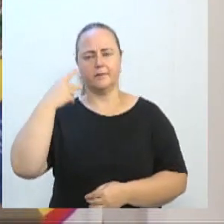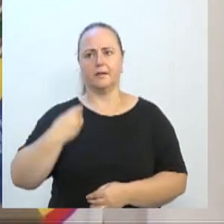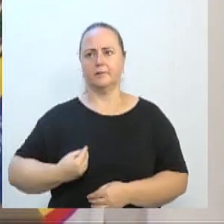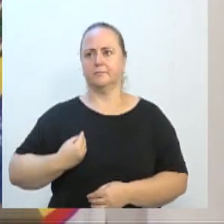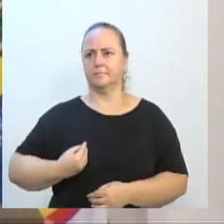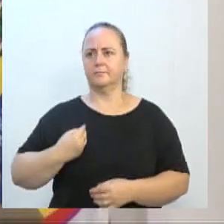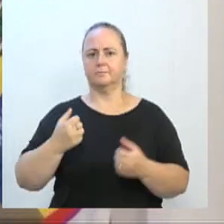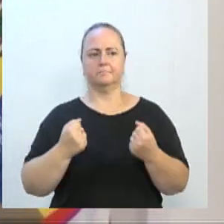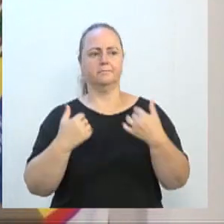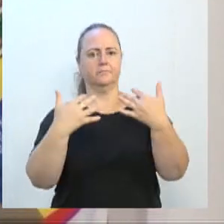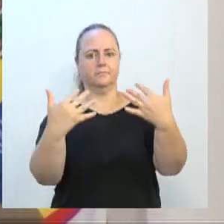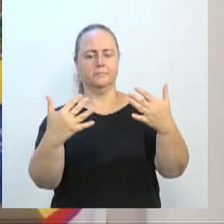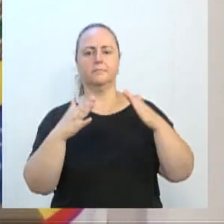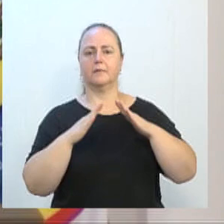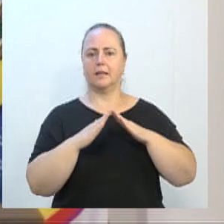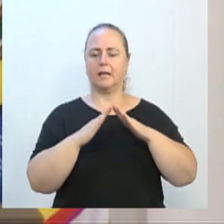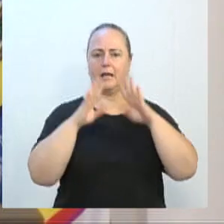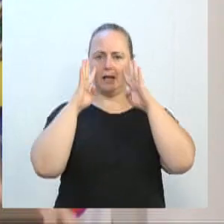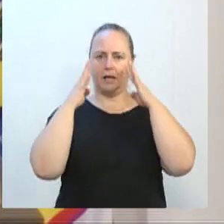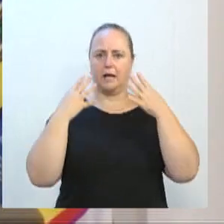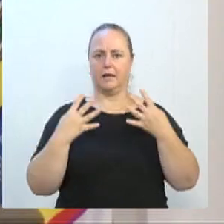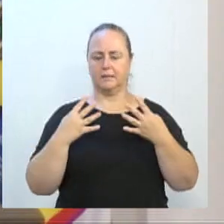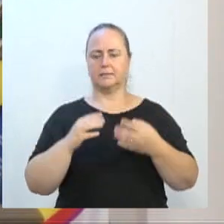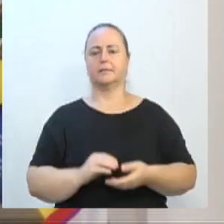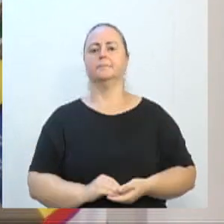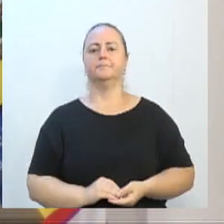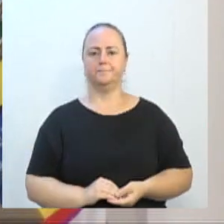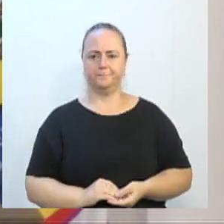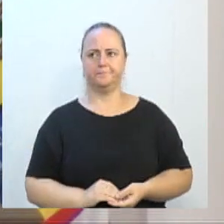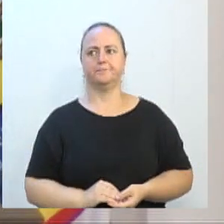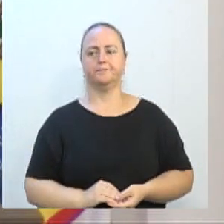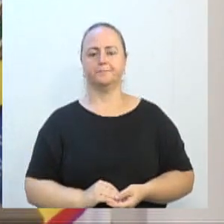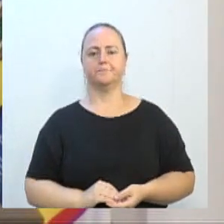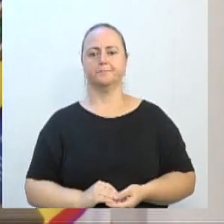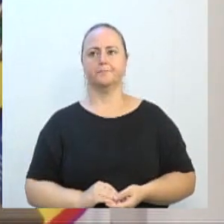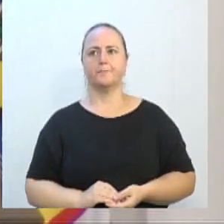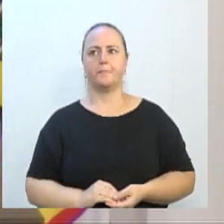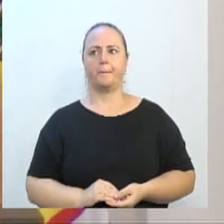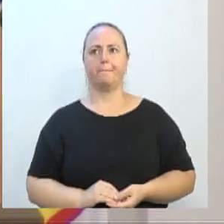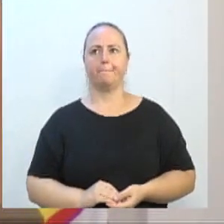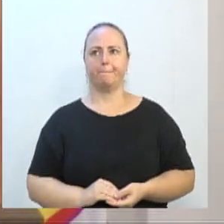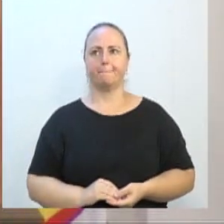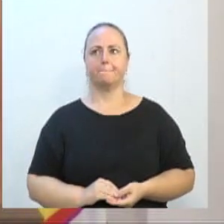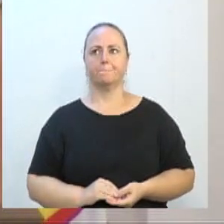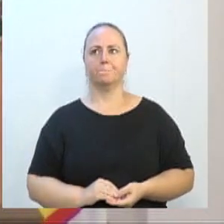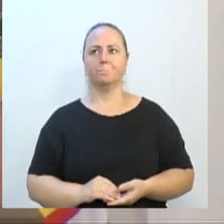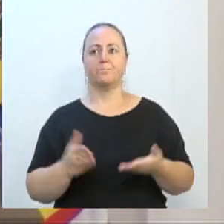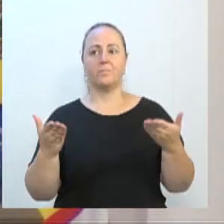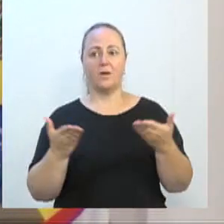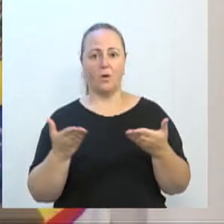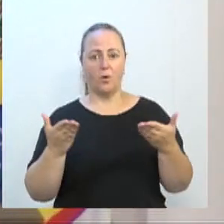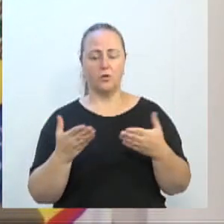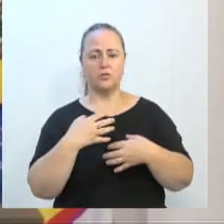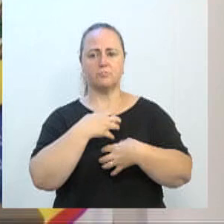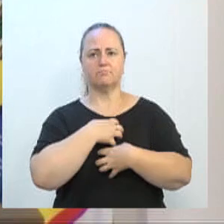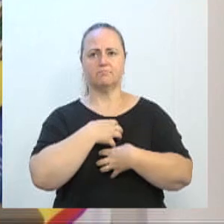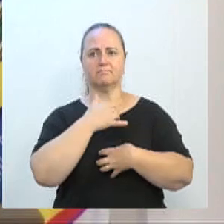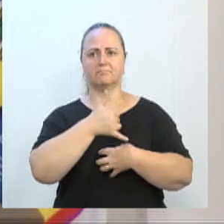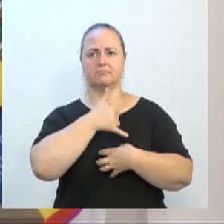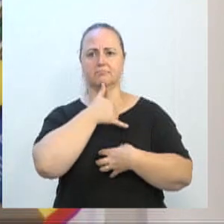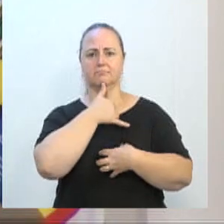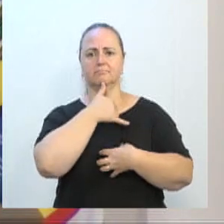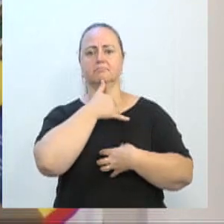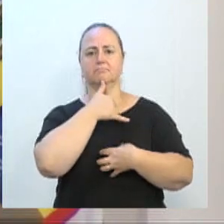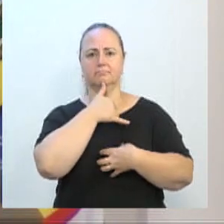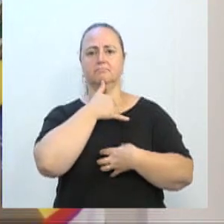em plenário e também nossas casas. Eu faço meu pronunciamento hoje de maneira triste, porque não